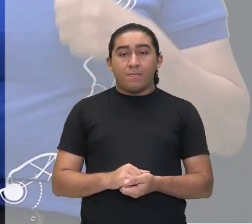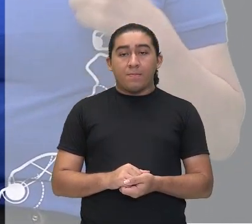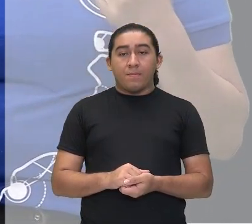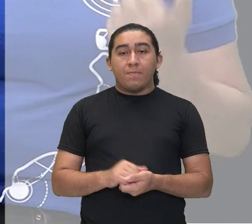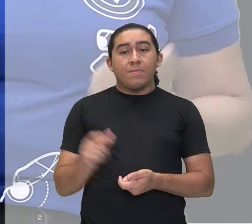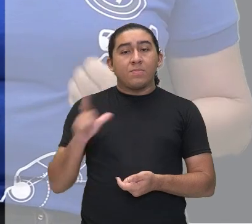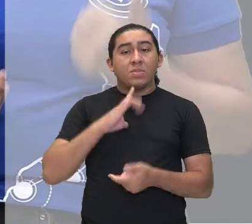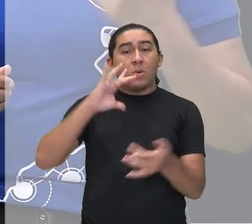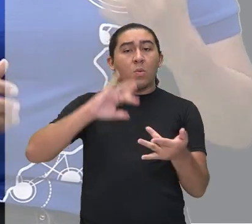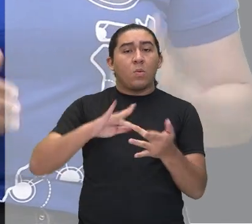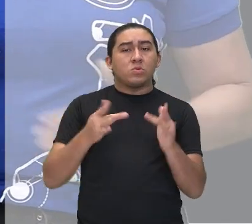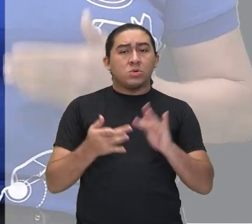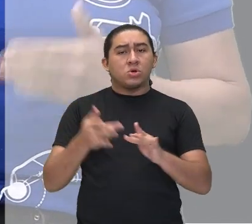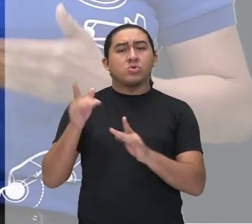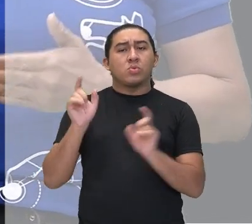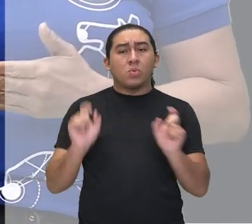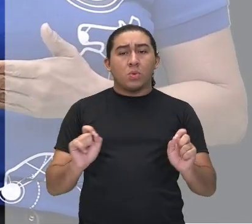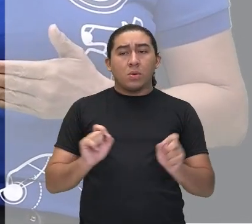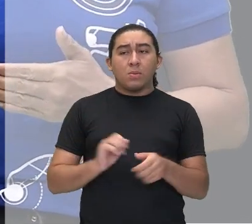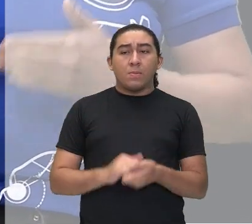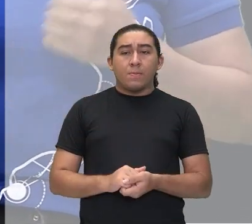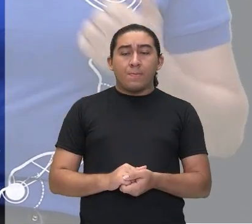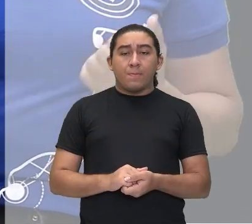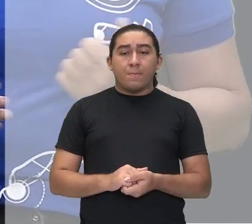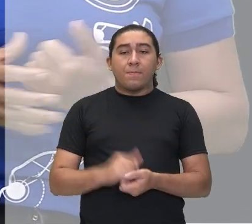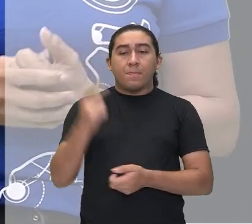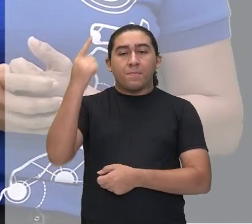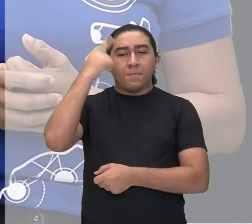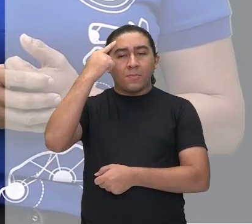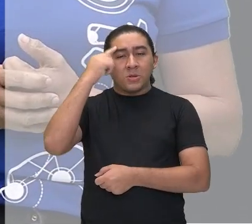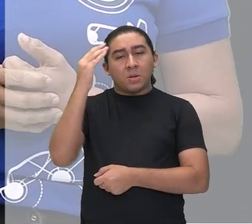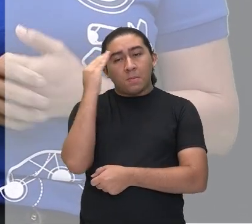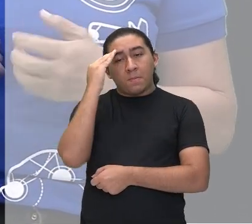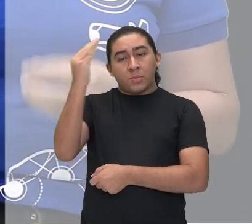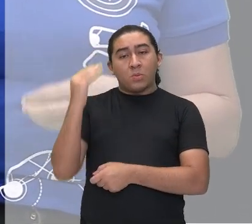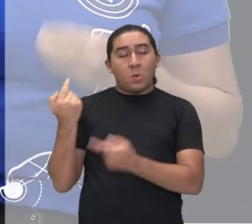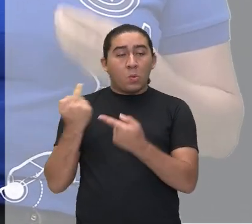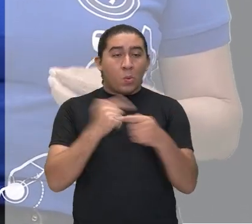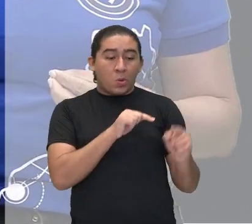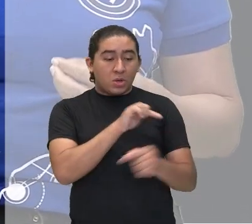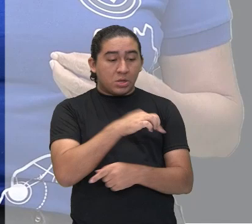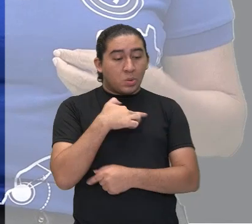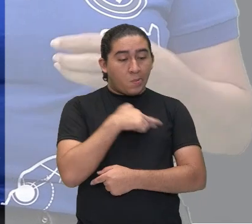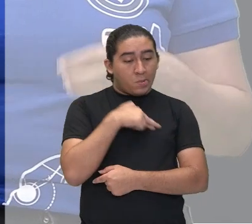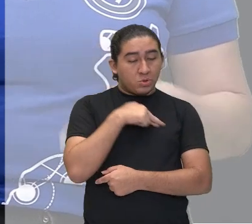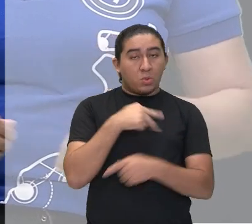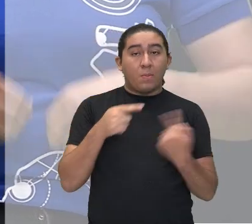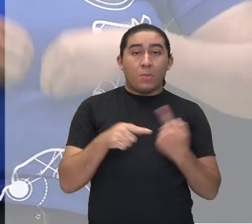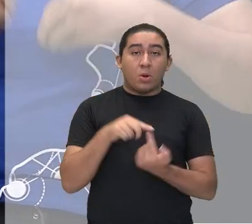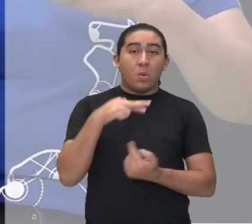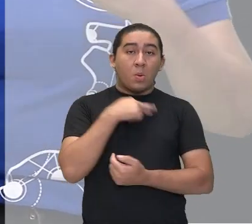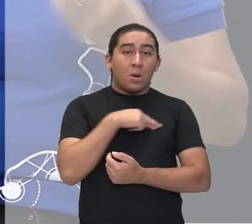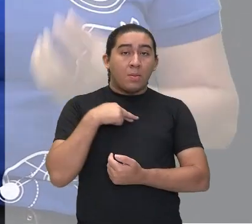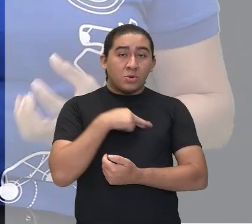que eu pensar contra o romantismo, porque o romantismo,